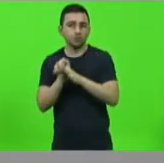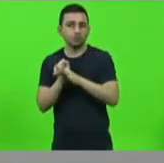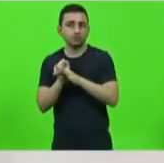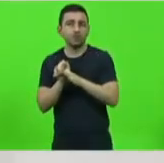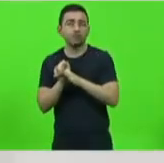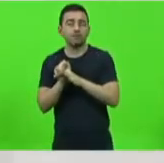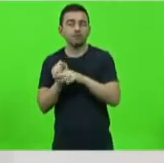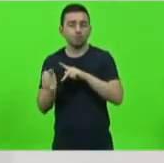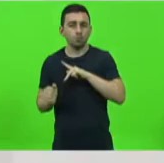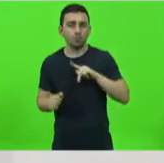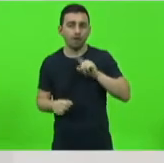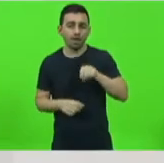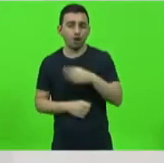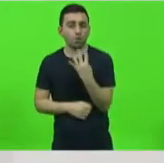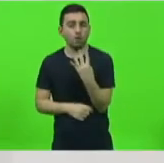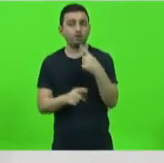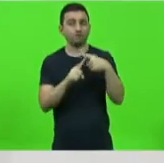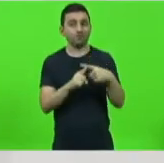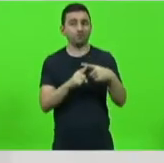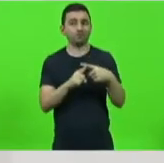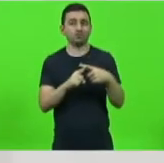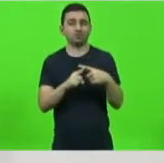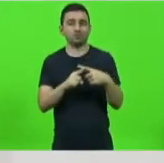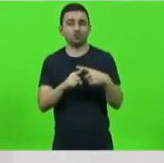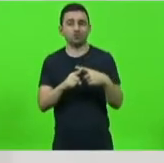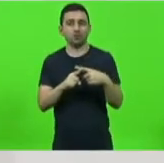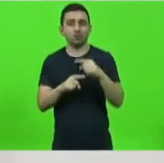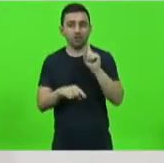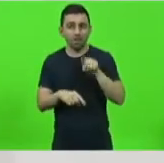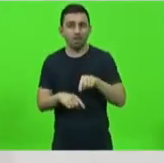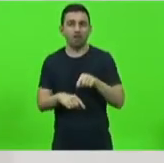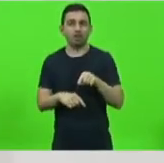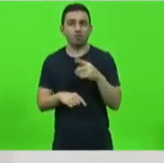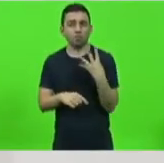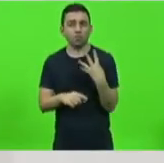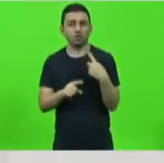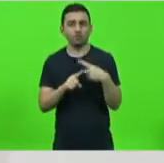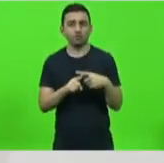4 vezes. Deputados, 4 vezes.